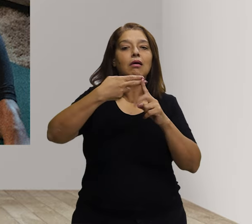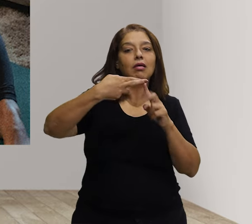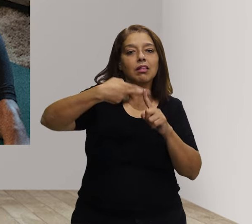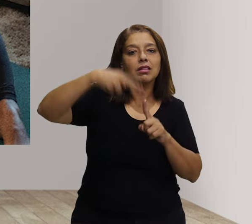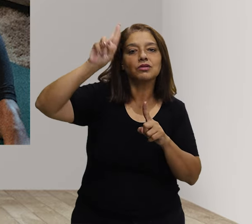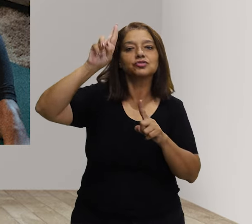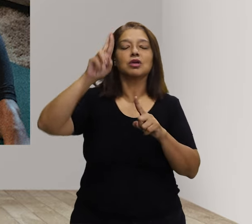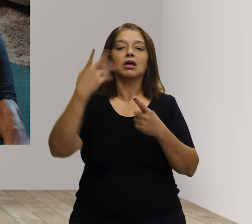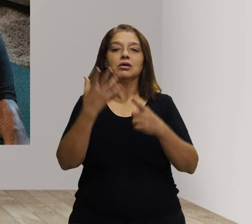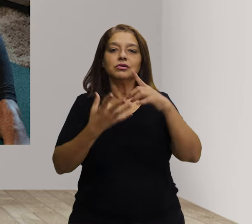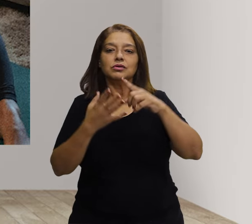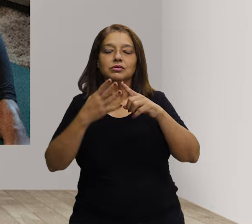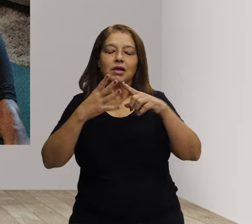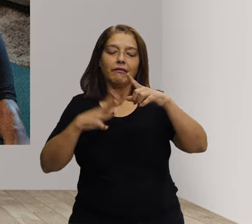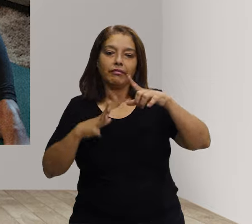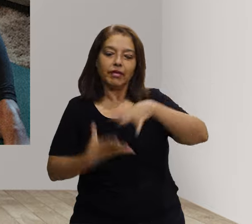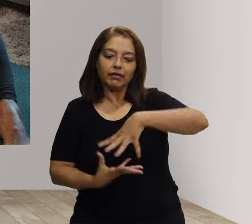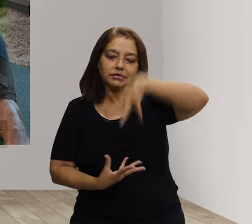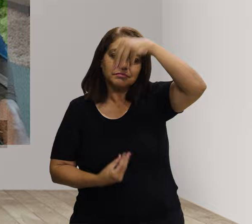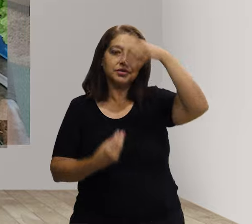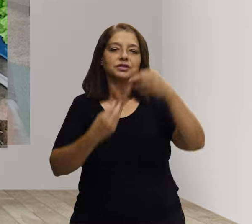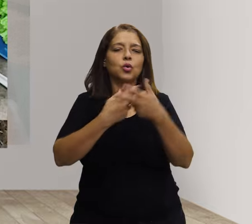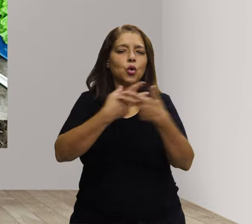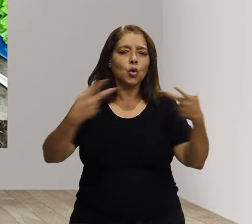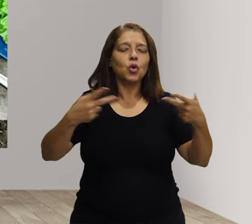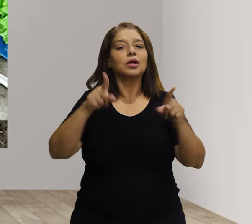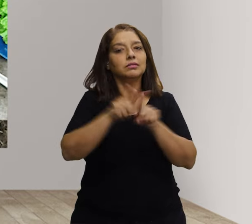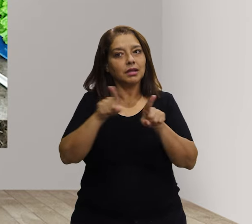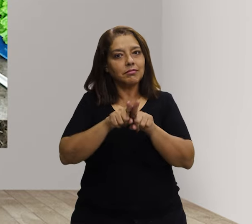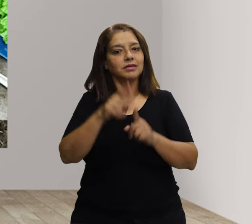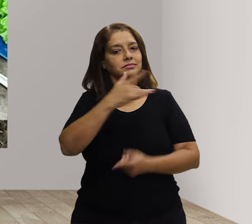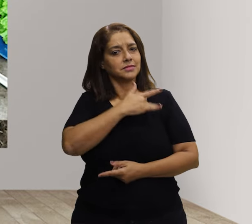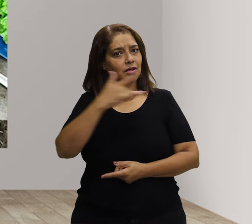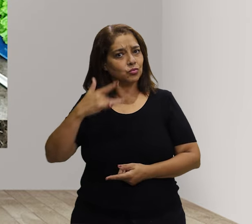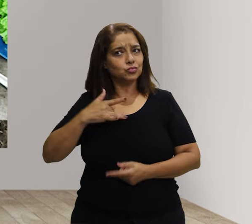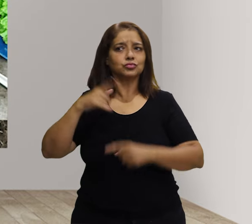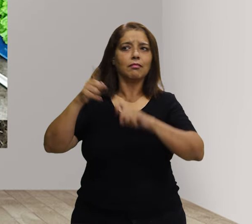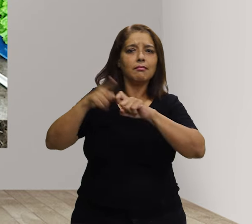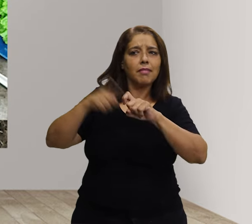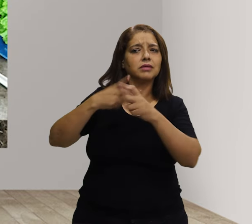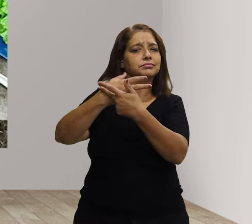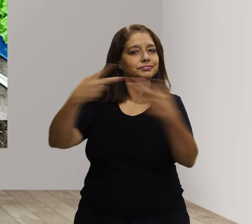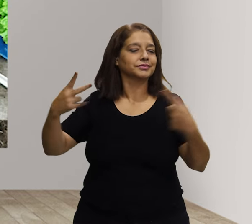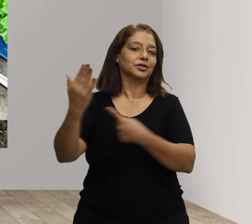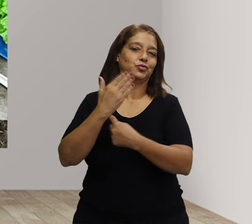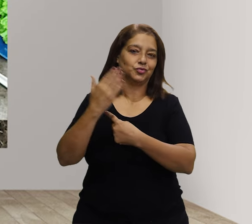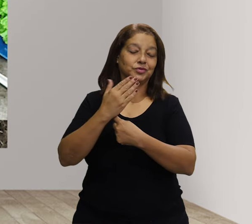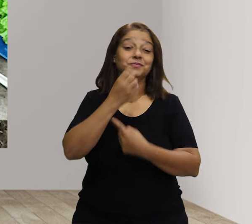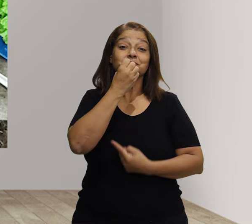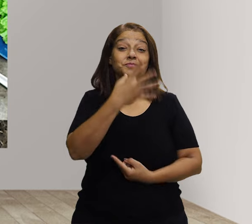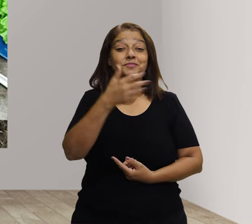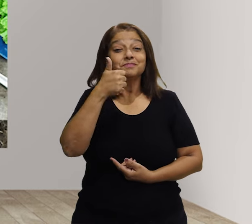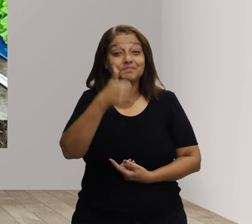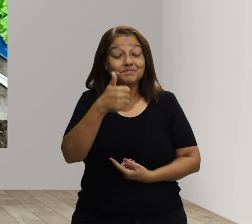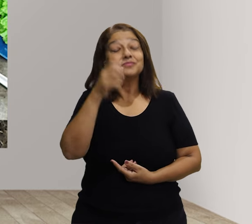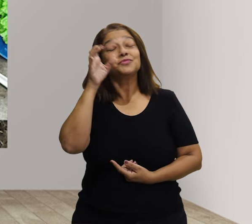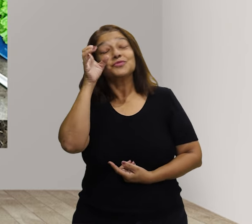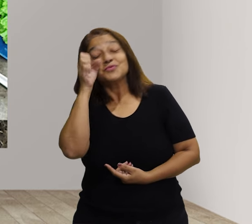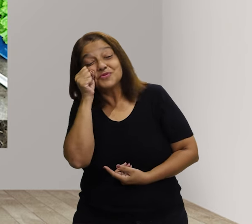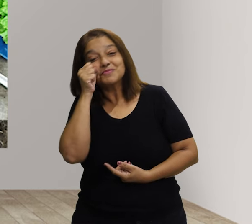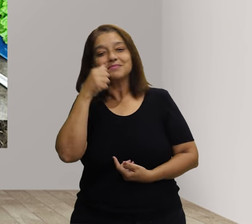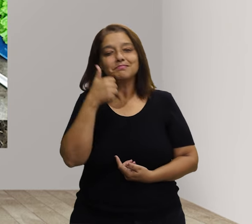e tratamento com profissionais de saúde. Além de dormir bem, fazer pausas, praticar atividade